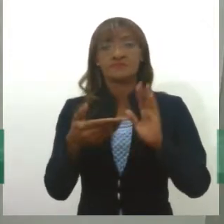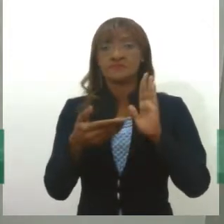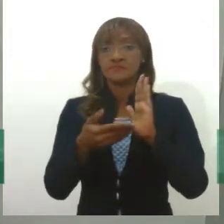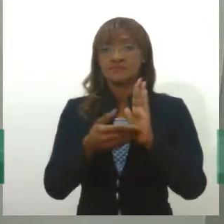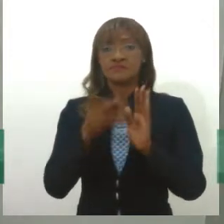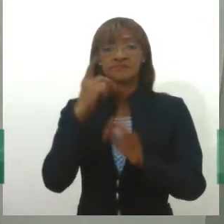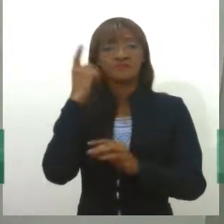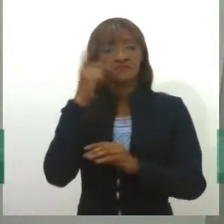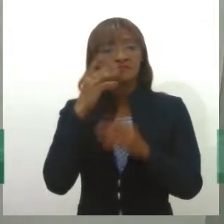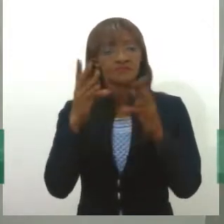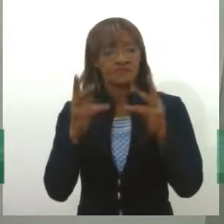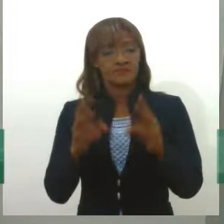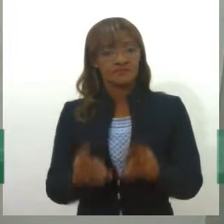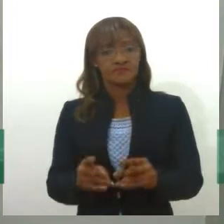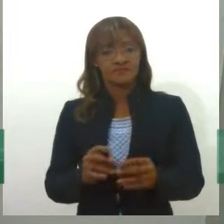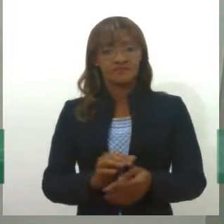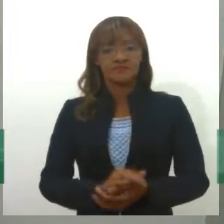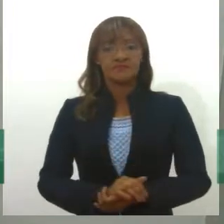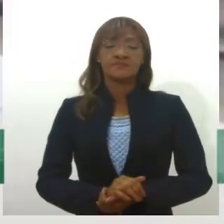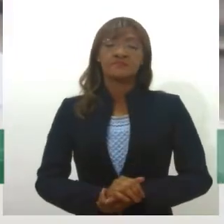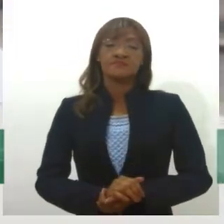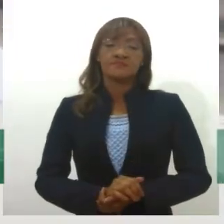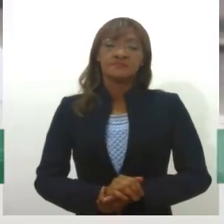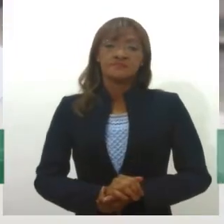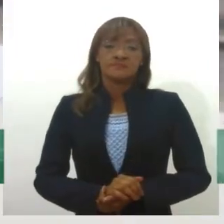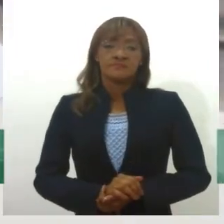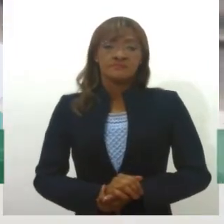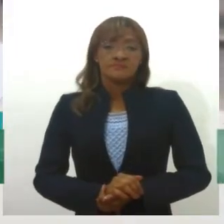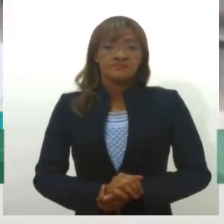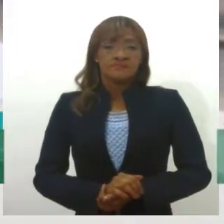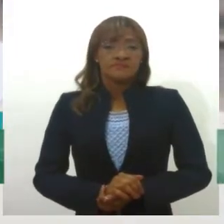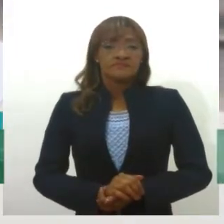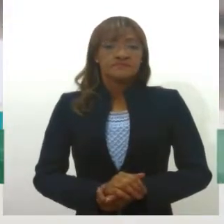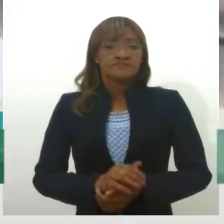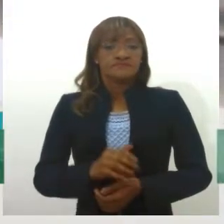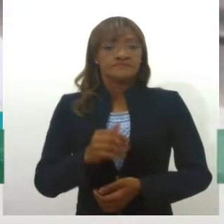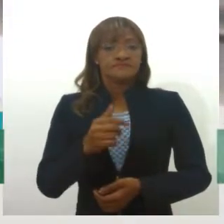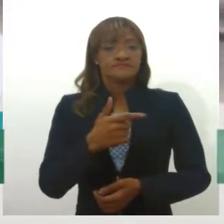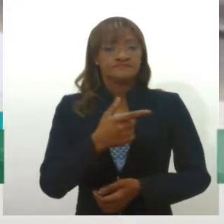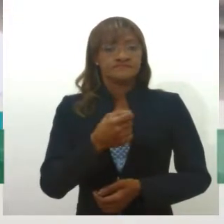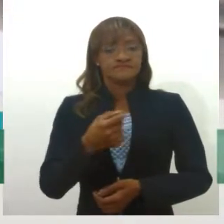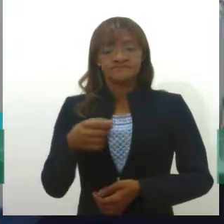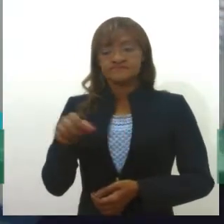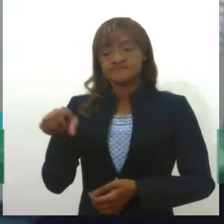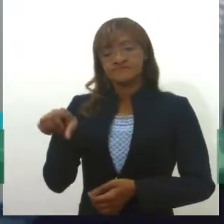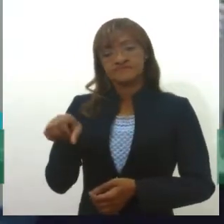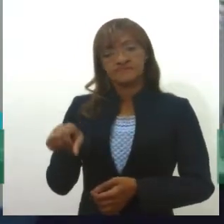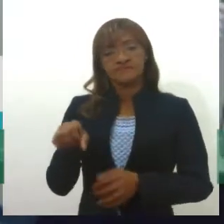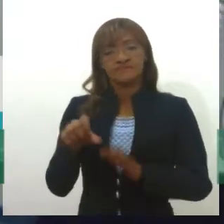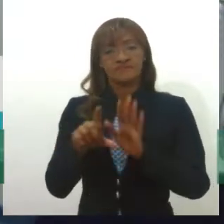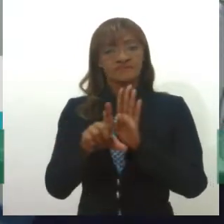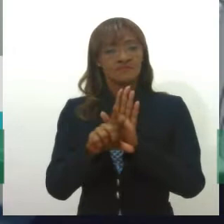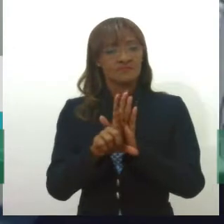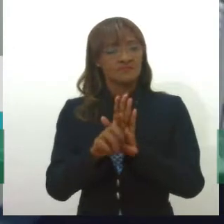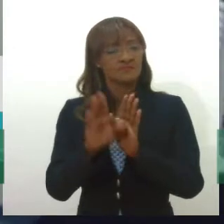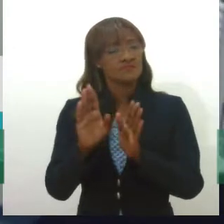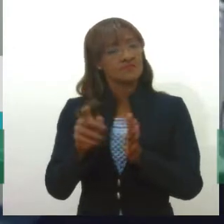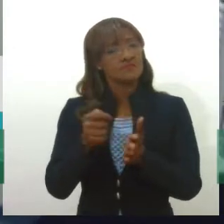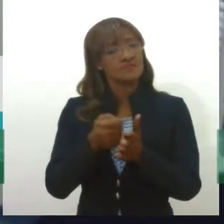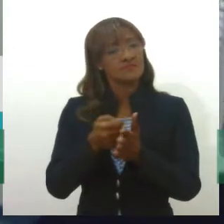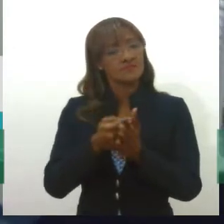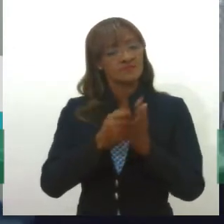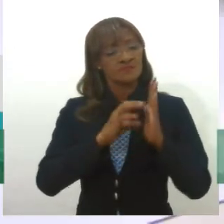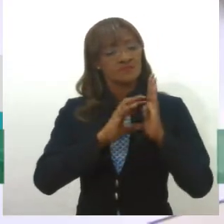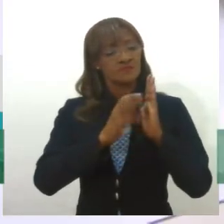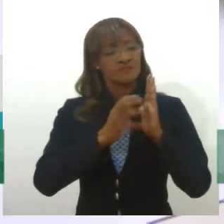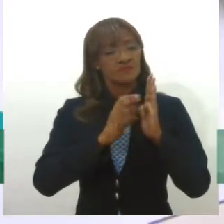os detalhes sobre essa mudança. Acompanhe. Desde 2009, a lei exige que os partidos políticos devem